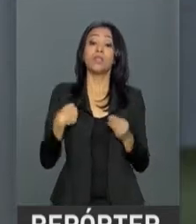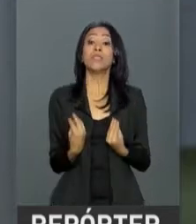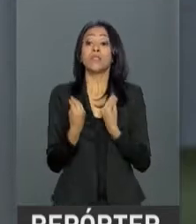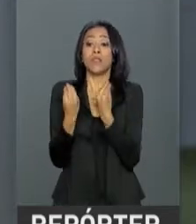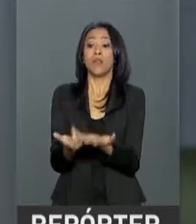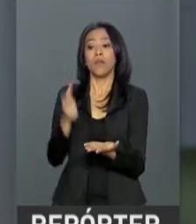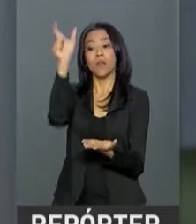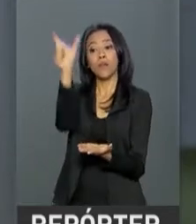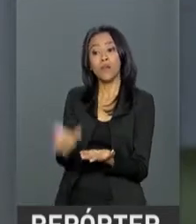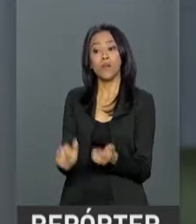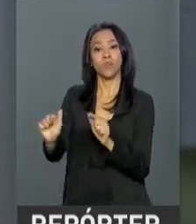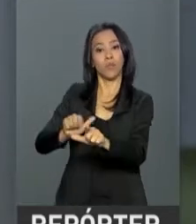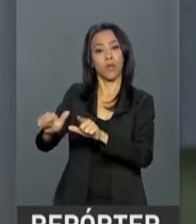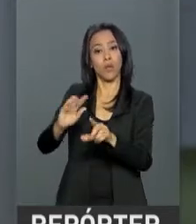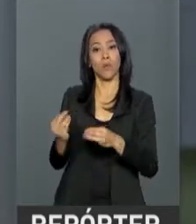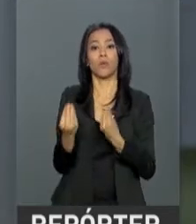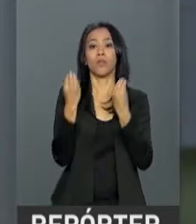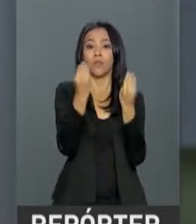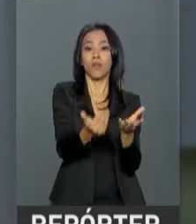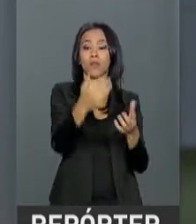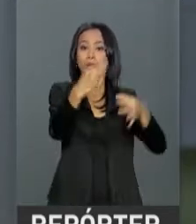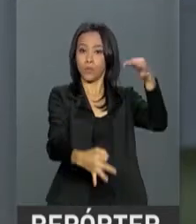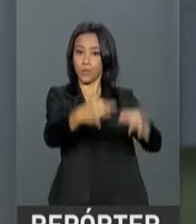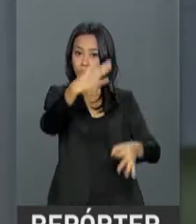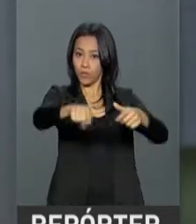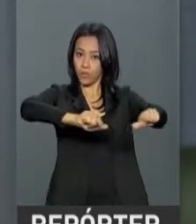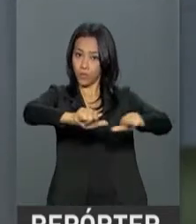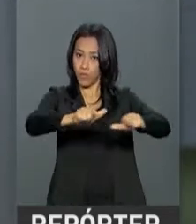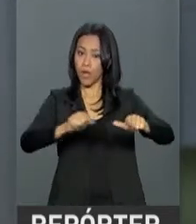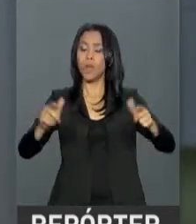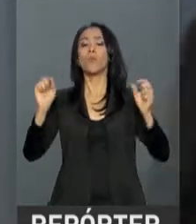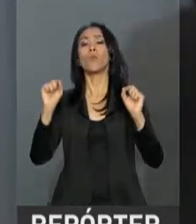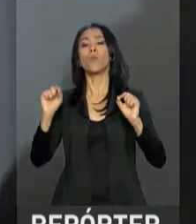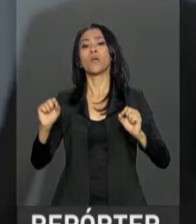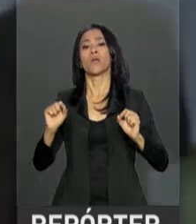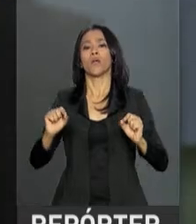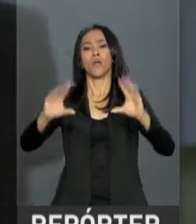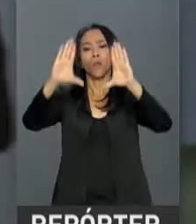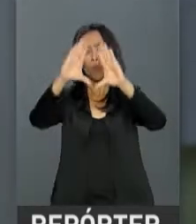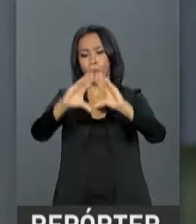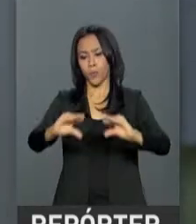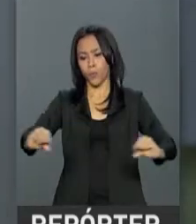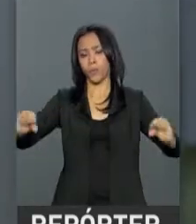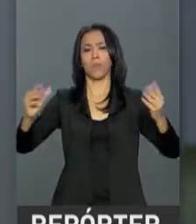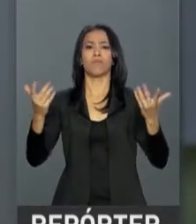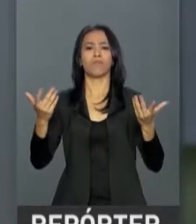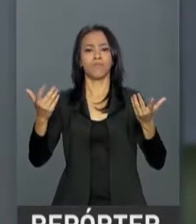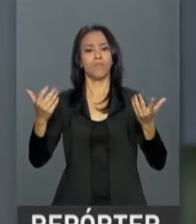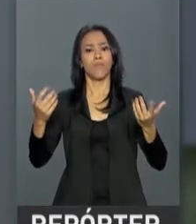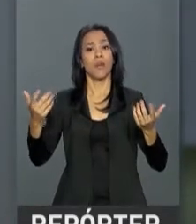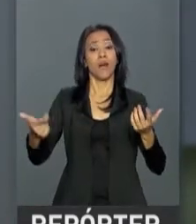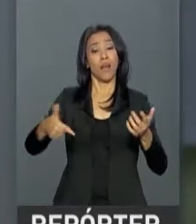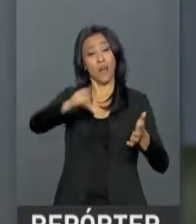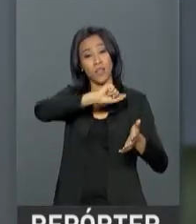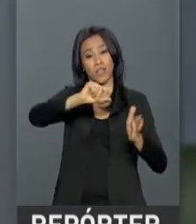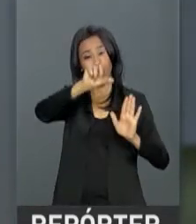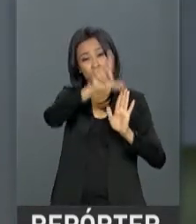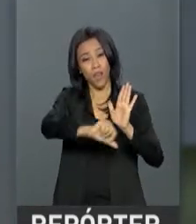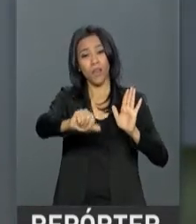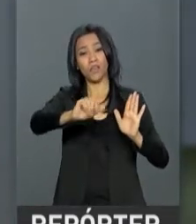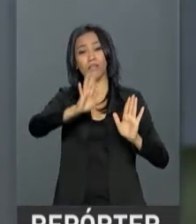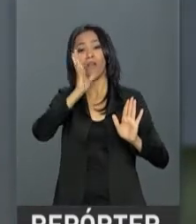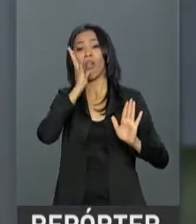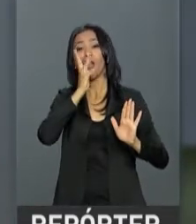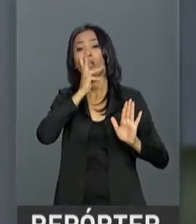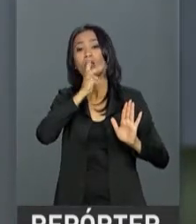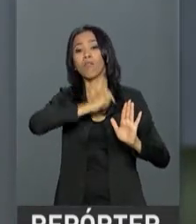trabalhador brasileiro e para a justiça do trabalho no brasil a pacificação de leis que muitas vezes estavam obsoletas